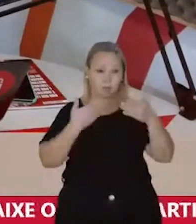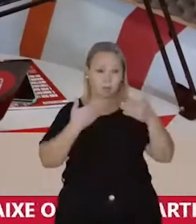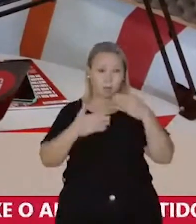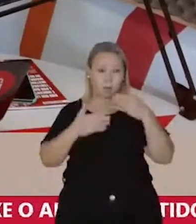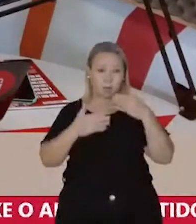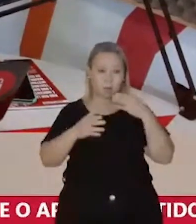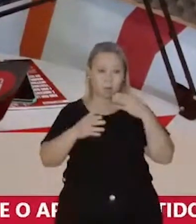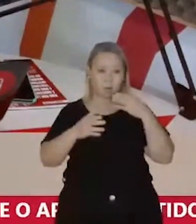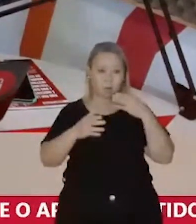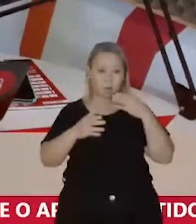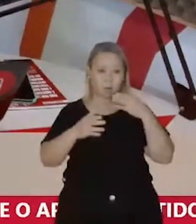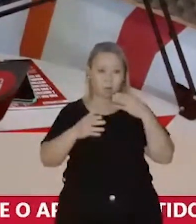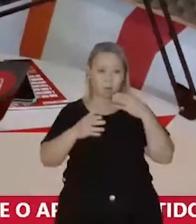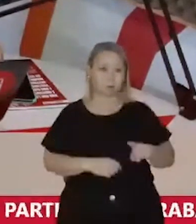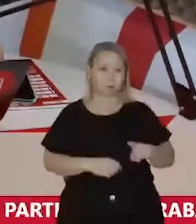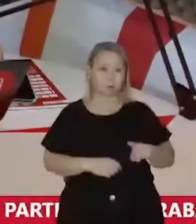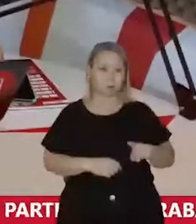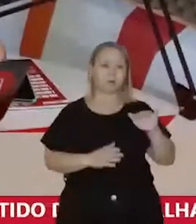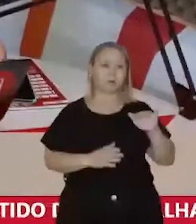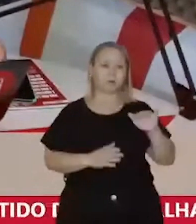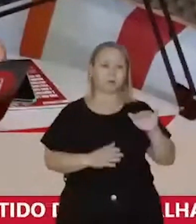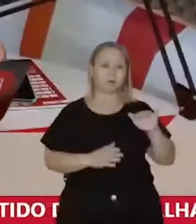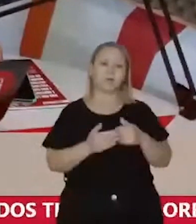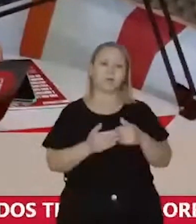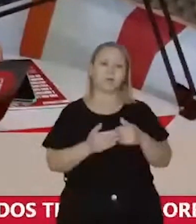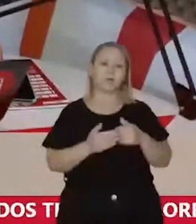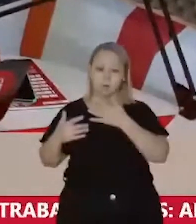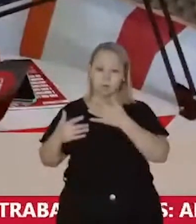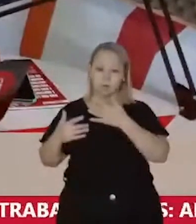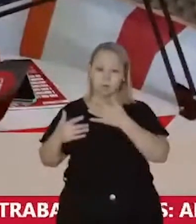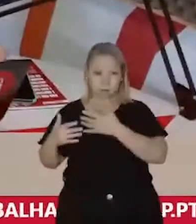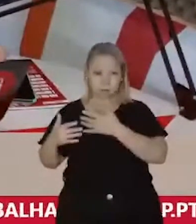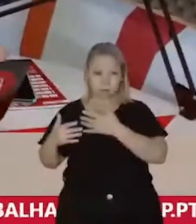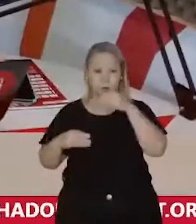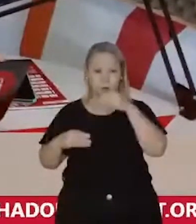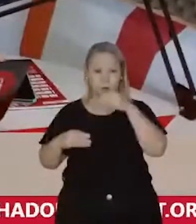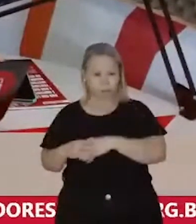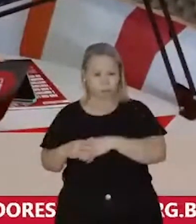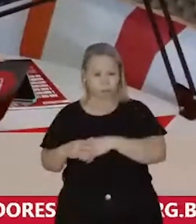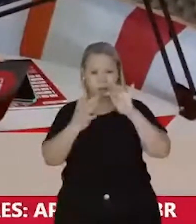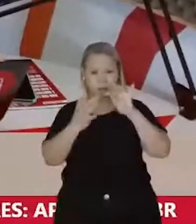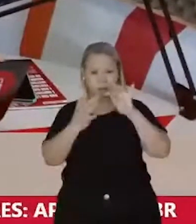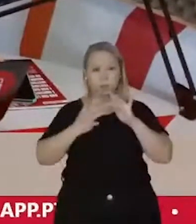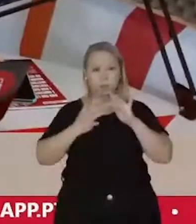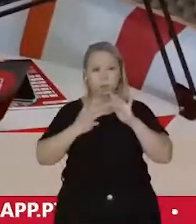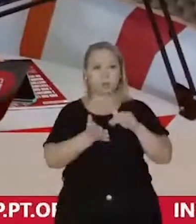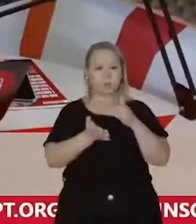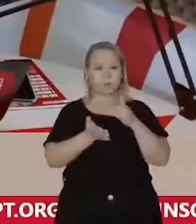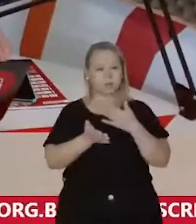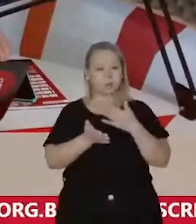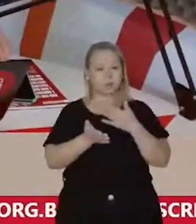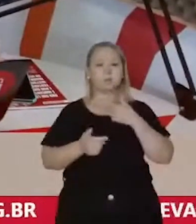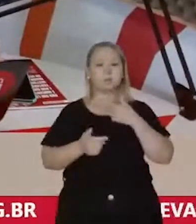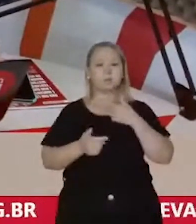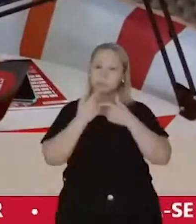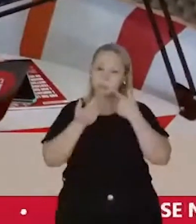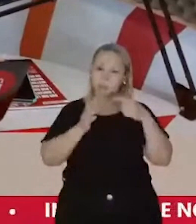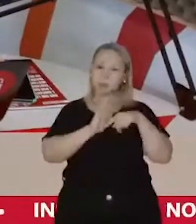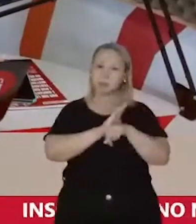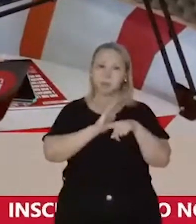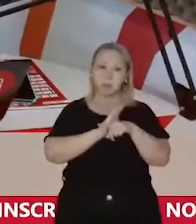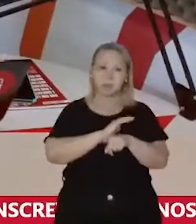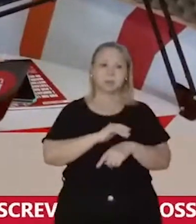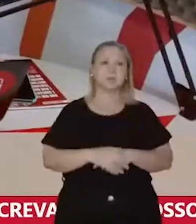secretaria, a Thaísa vai colocar aqui no chat, e vocês podem entrar em contato com a secretaria e tirar essas dúvidas e fazer essa ponte